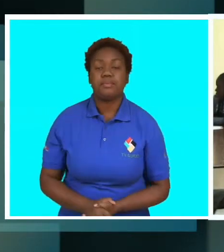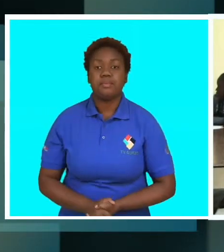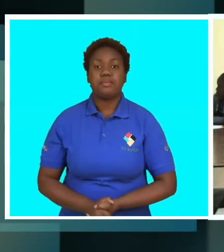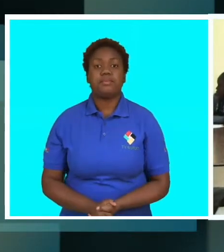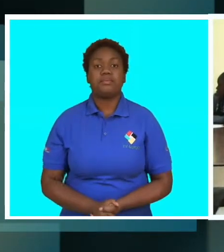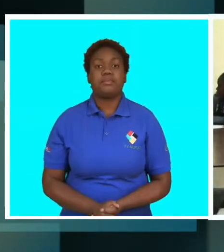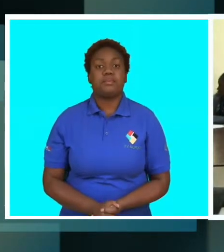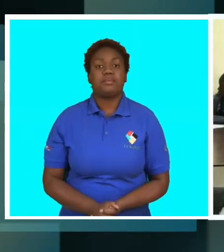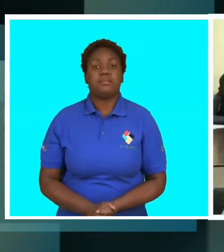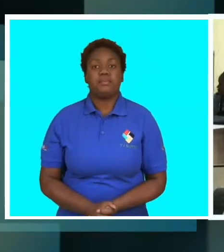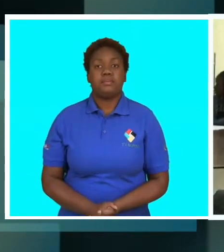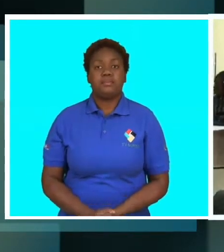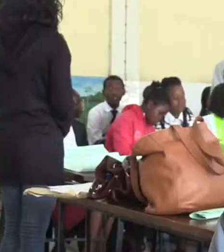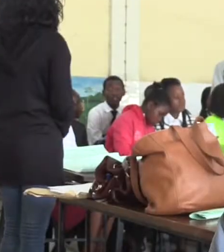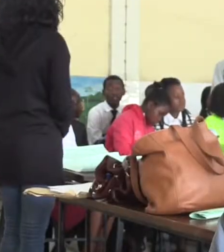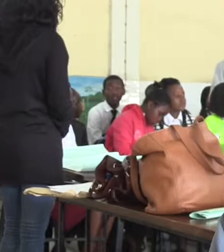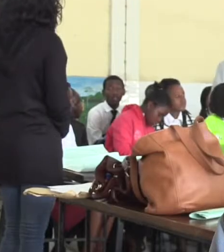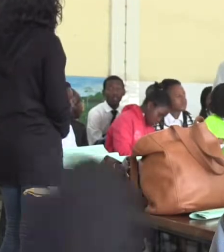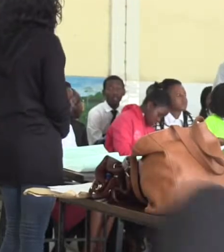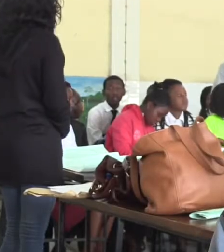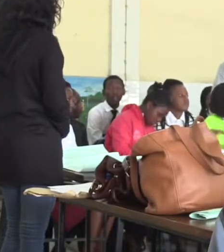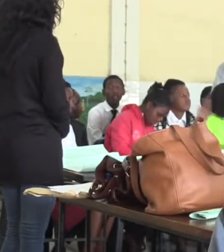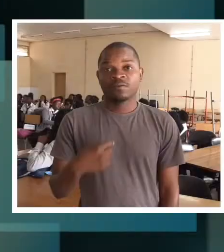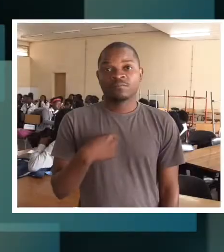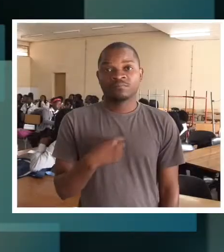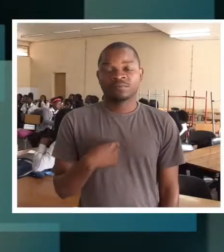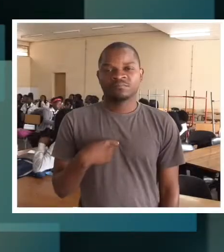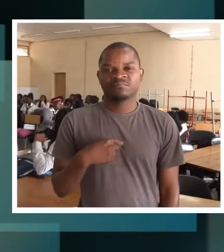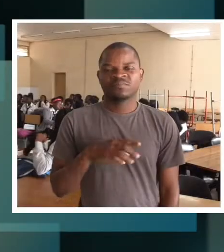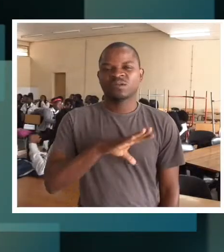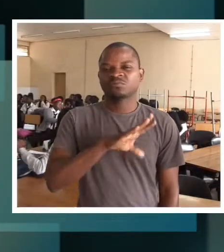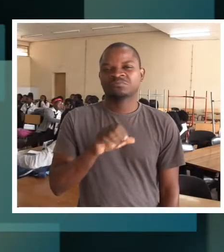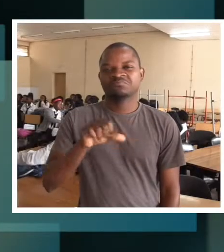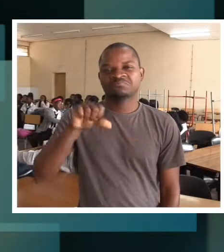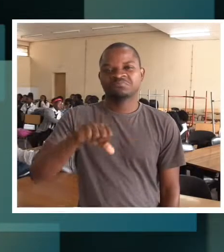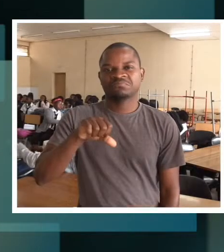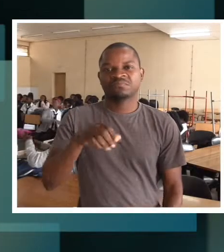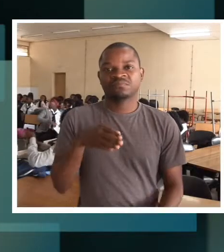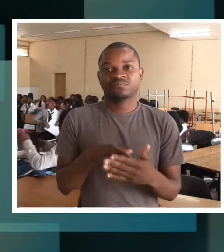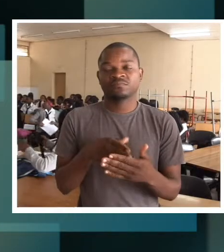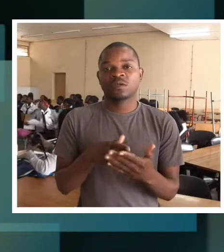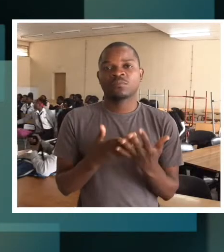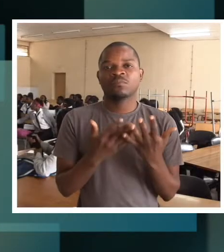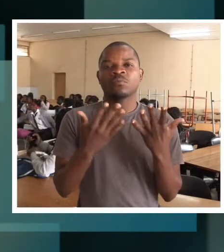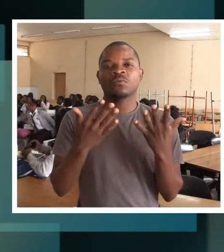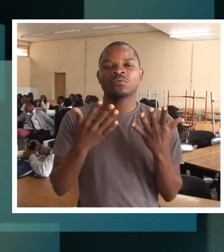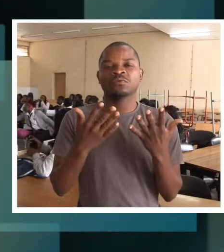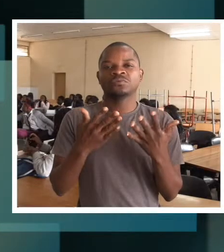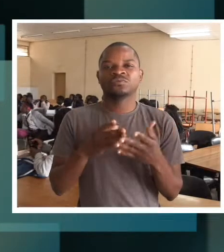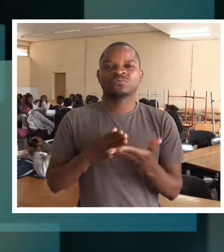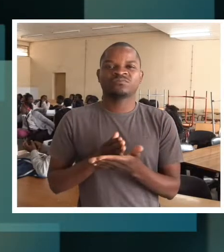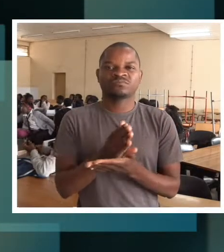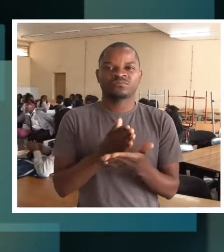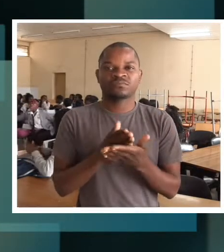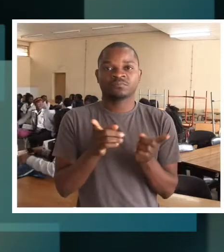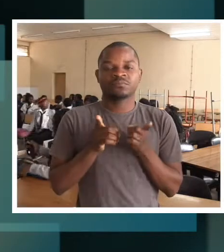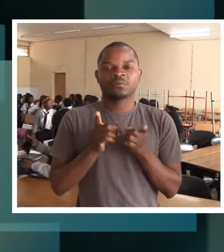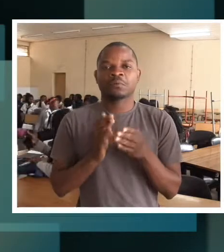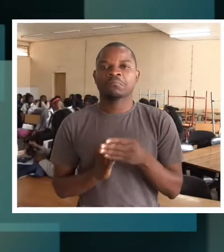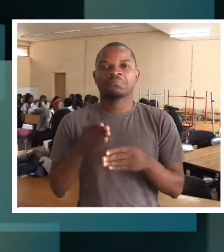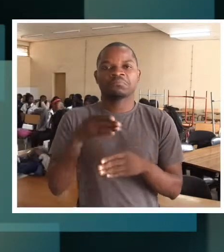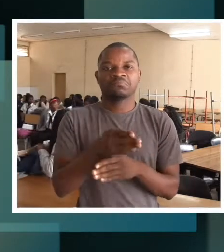violência sexual e casamentos prematuros. Para mim, não está nada bem, porque hoje em dia são violados muitos direitos da